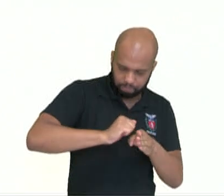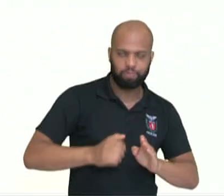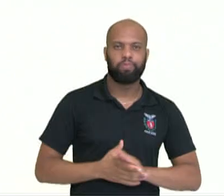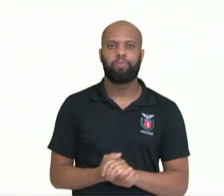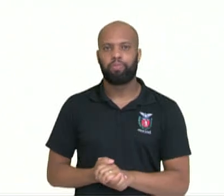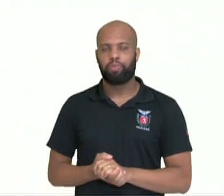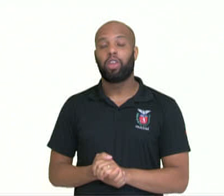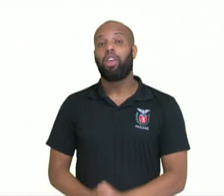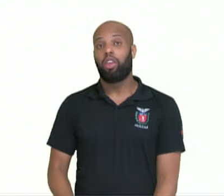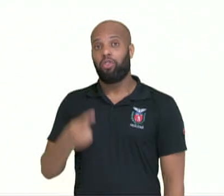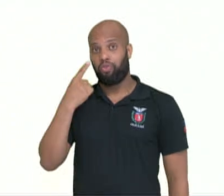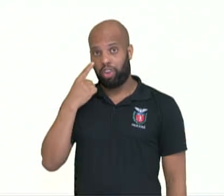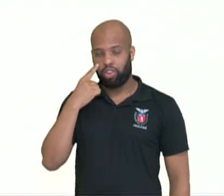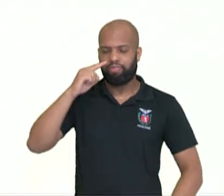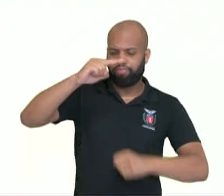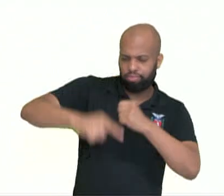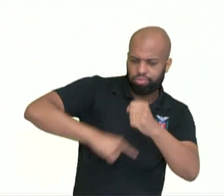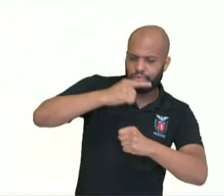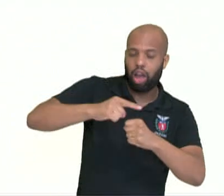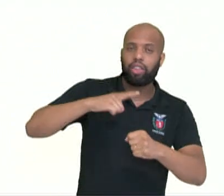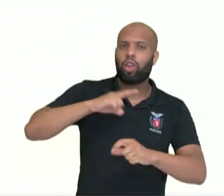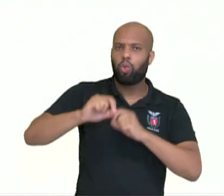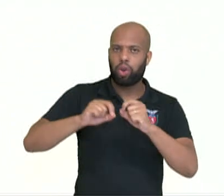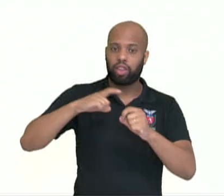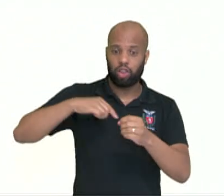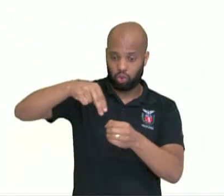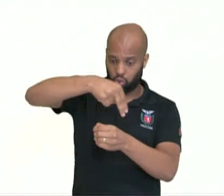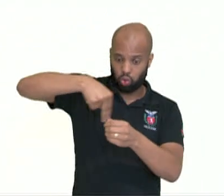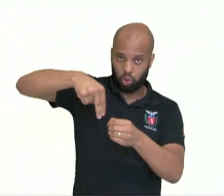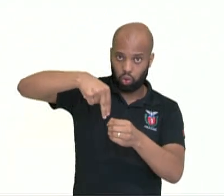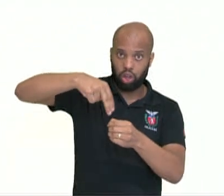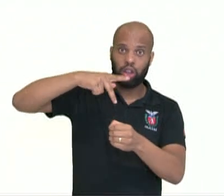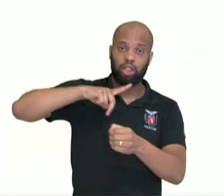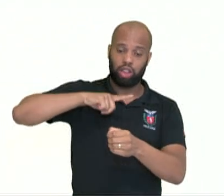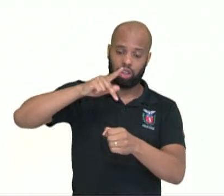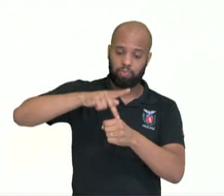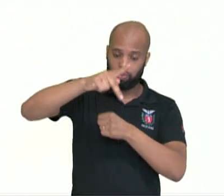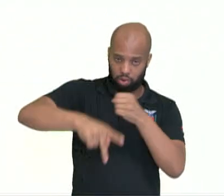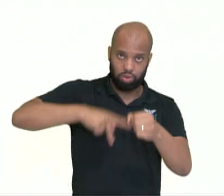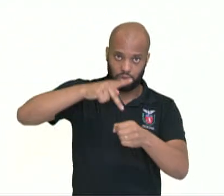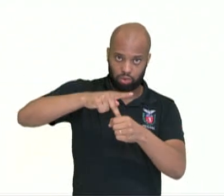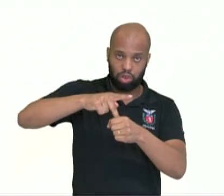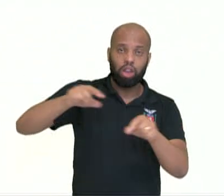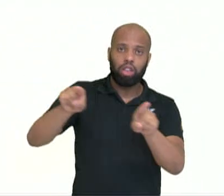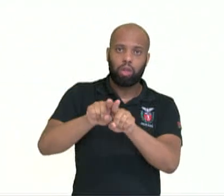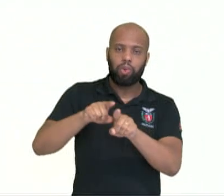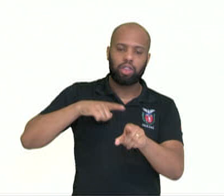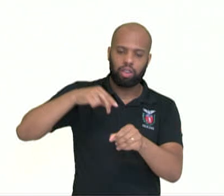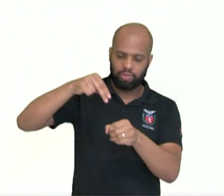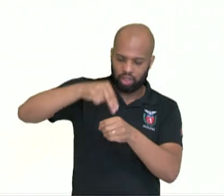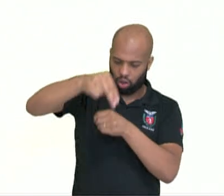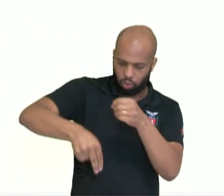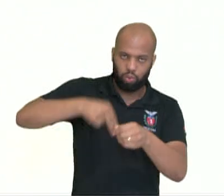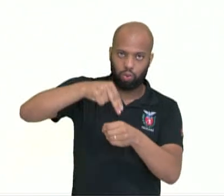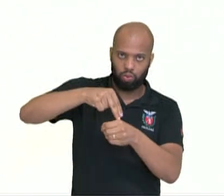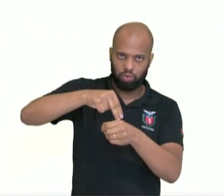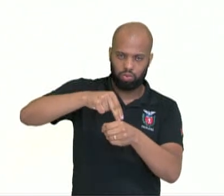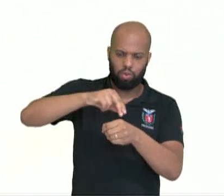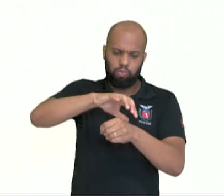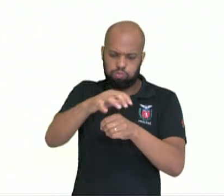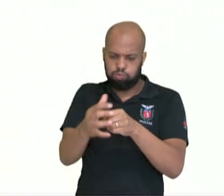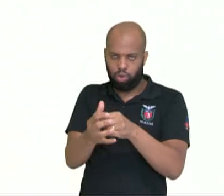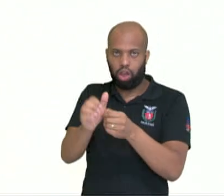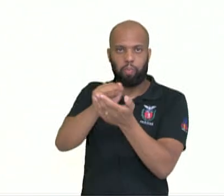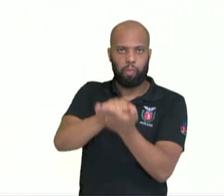o átomo ele tem um núcleo atômico formado por prótons e nêutrons, que tem a maior parte da massa do átomo.